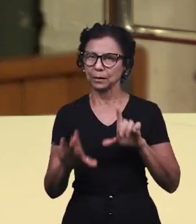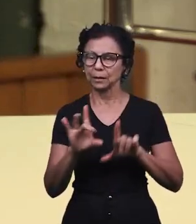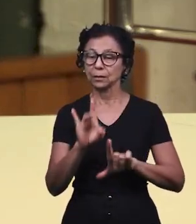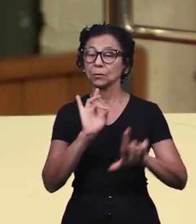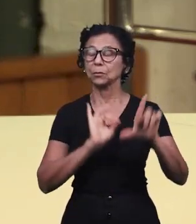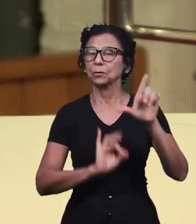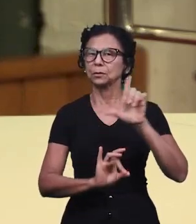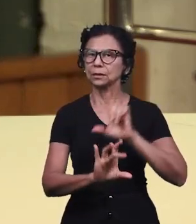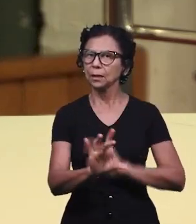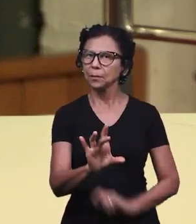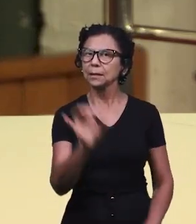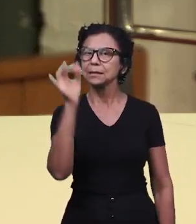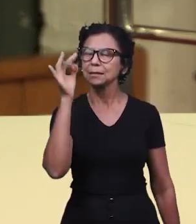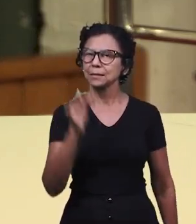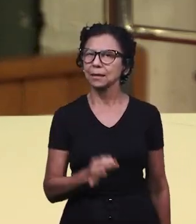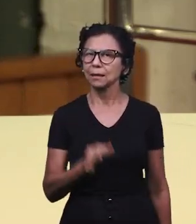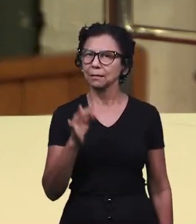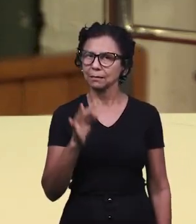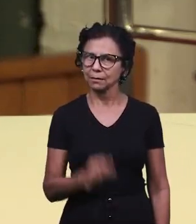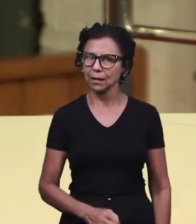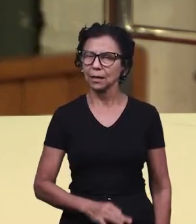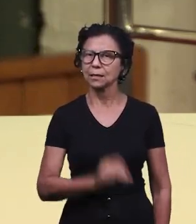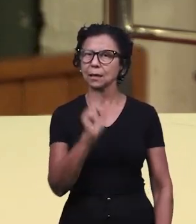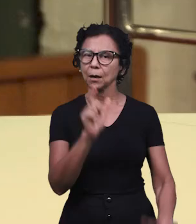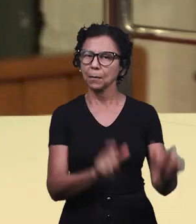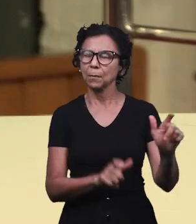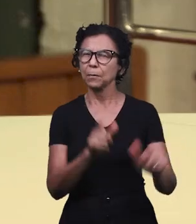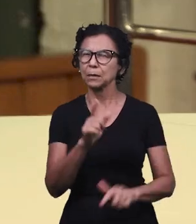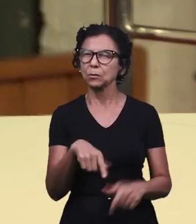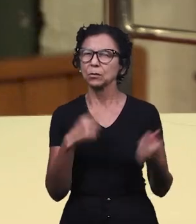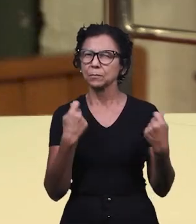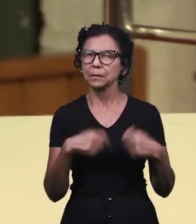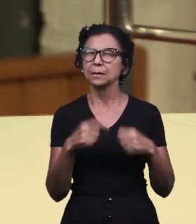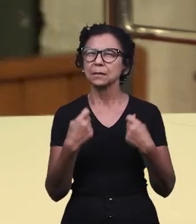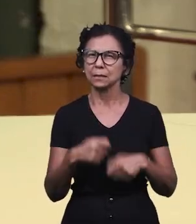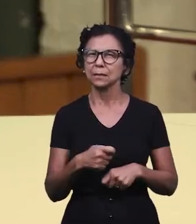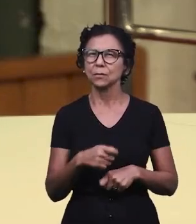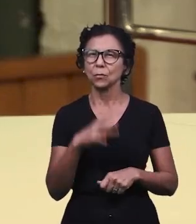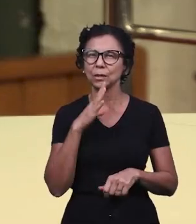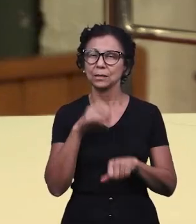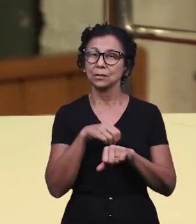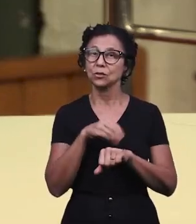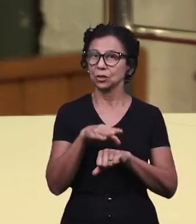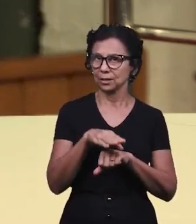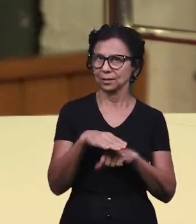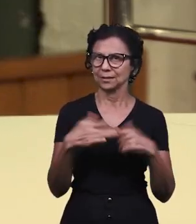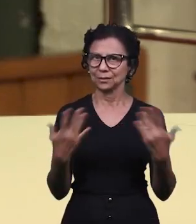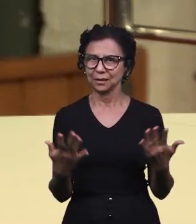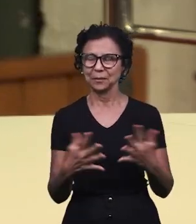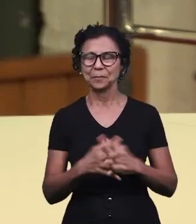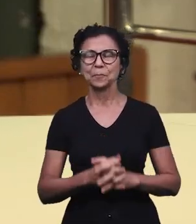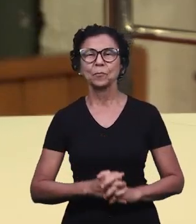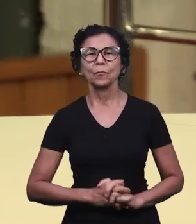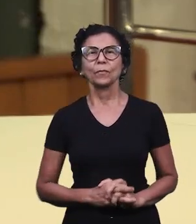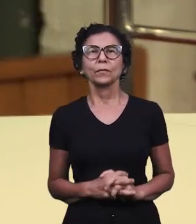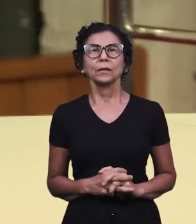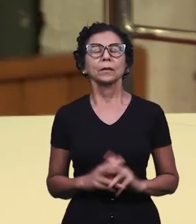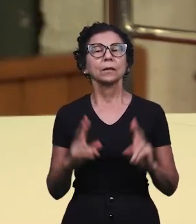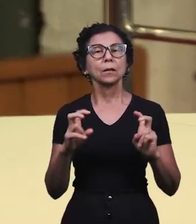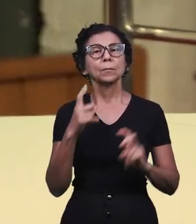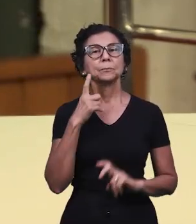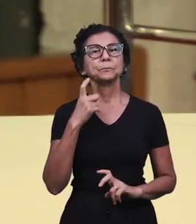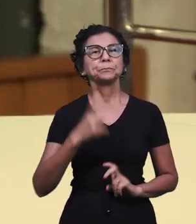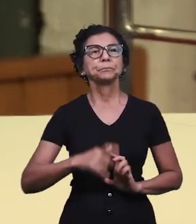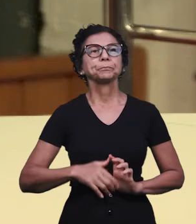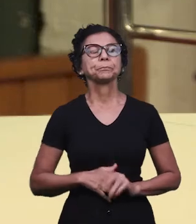eu tenho certeza que tem muita gente que precisa saber o que nós vamos falar hoje, tá bom? Hoje nós vamos falar sobre esse tema muito